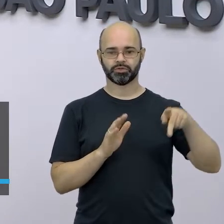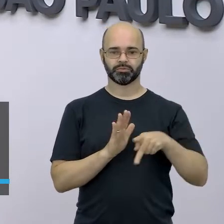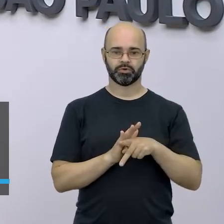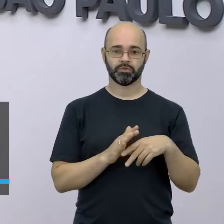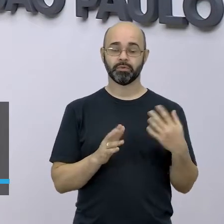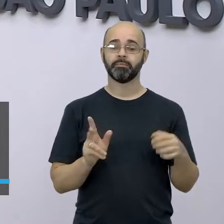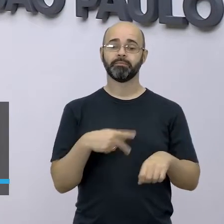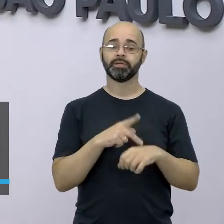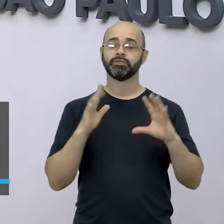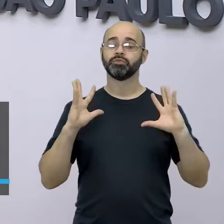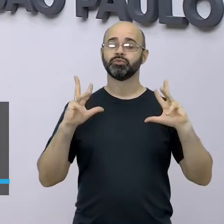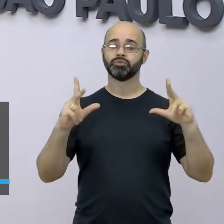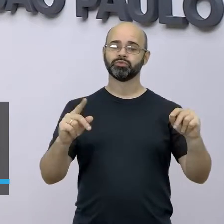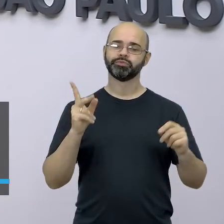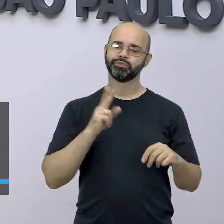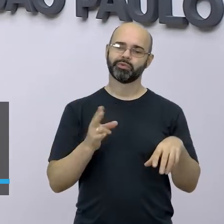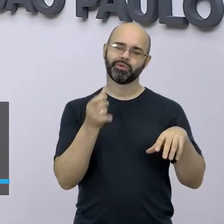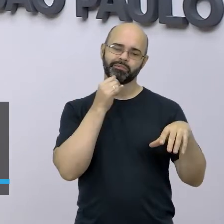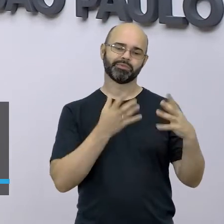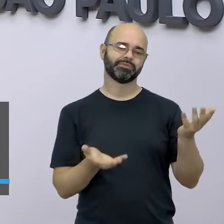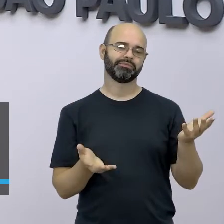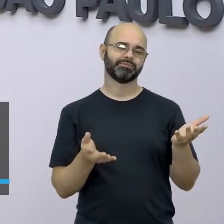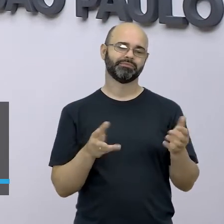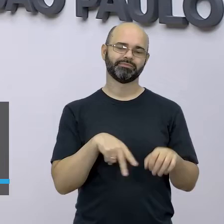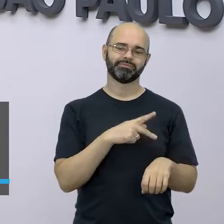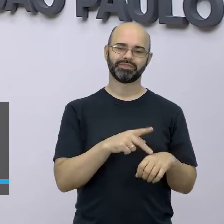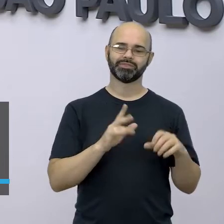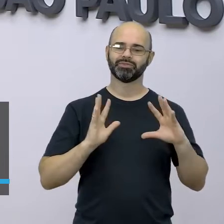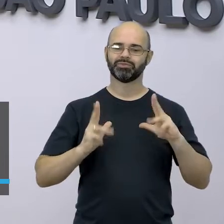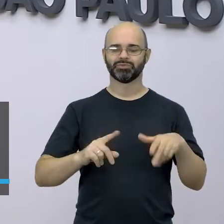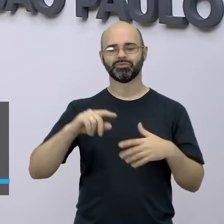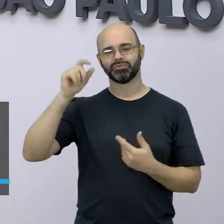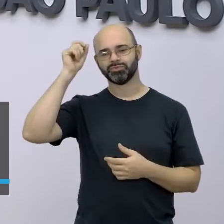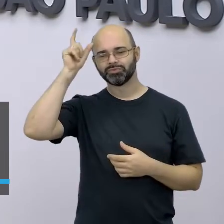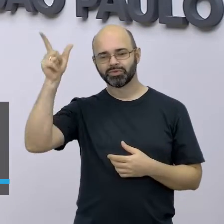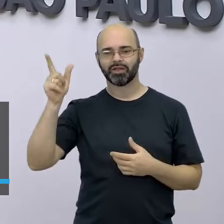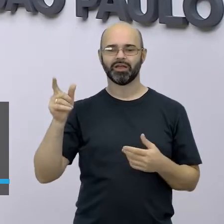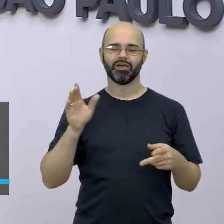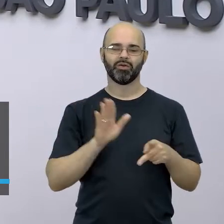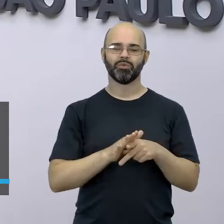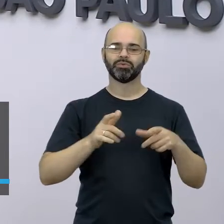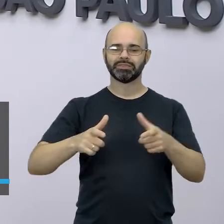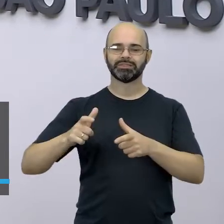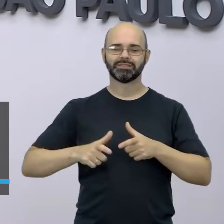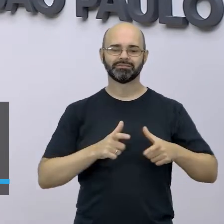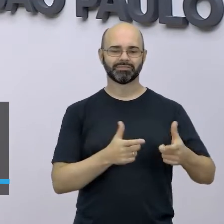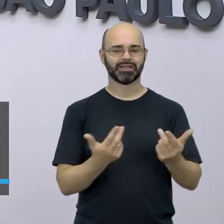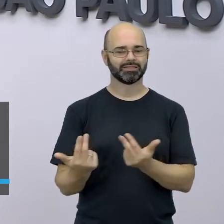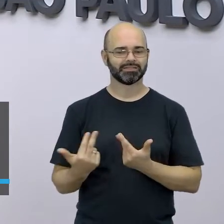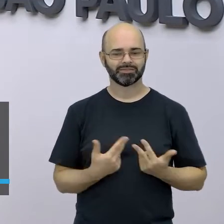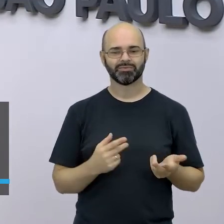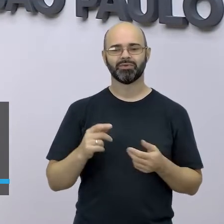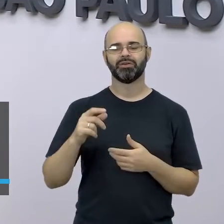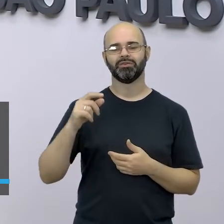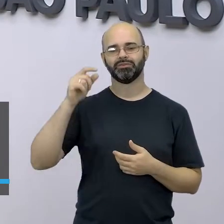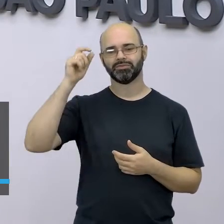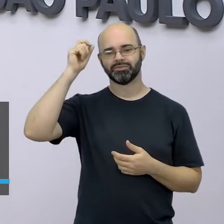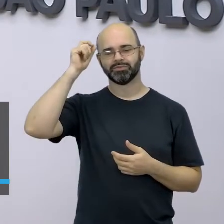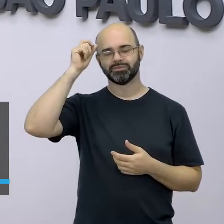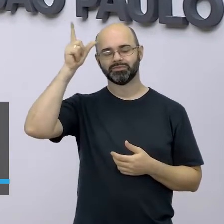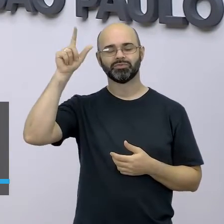as mesmas condições geográficas e muito menos culturais, sociais, para que baseiem sua economia no mesmo tipo